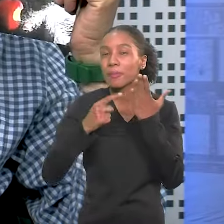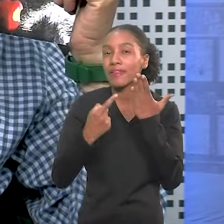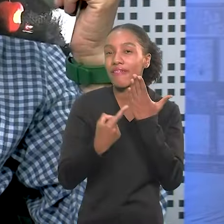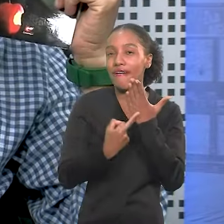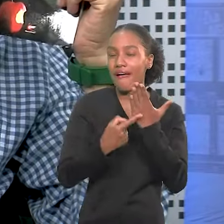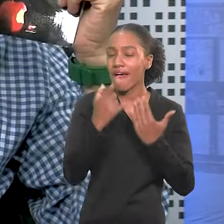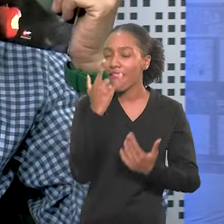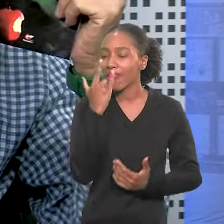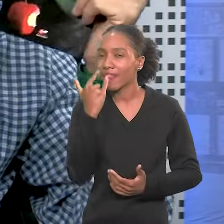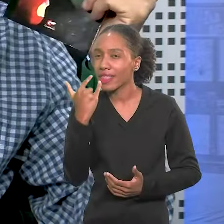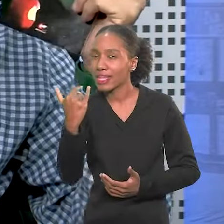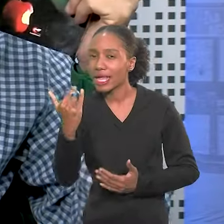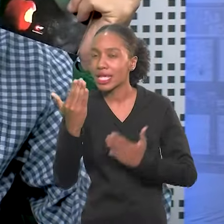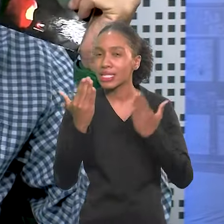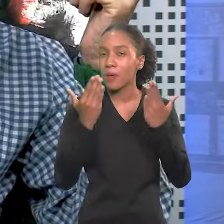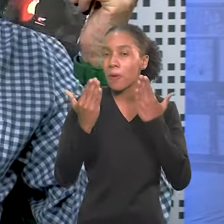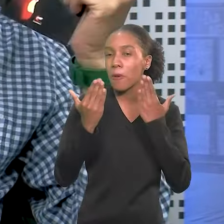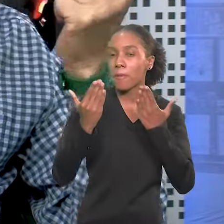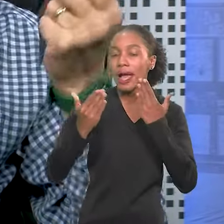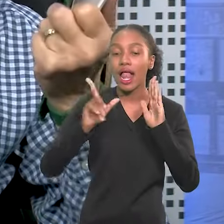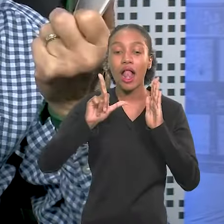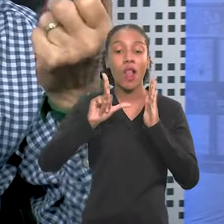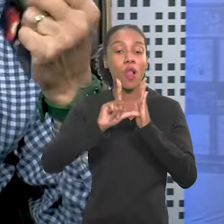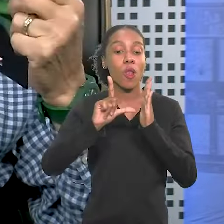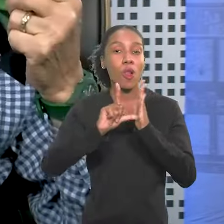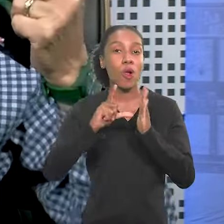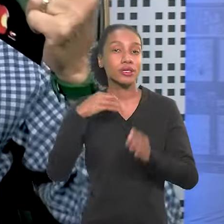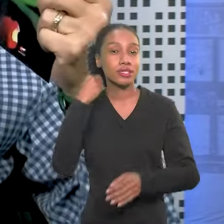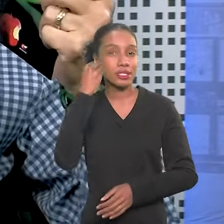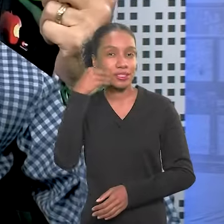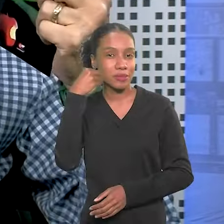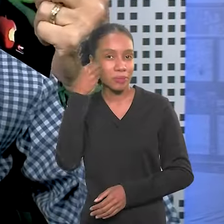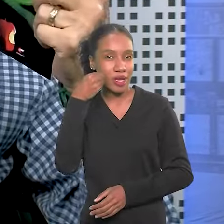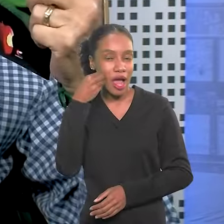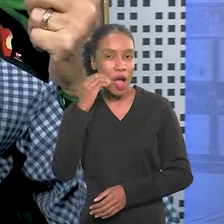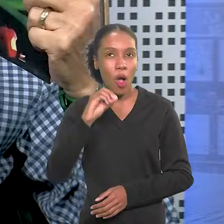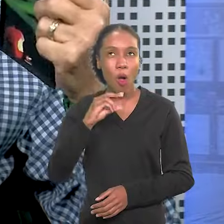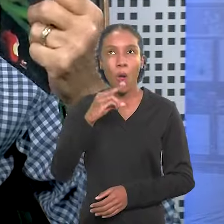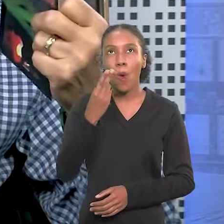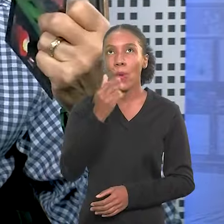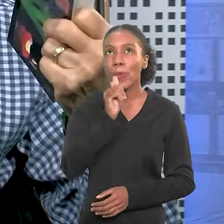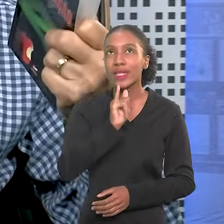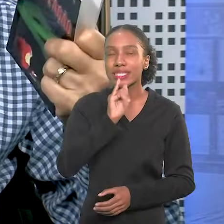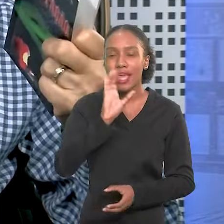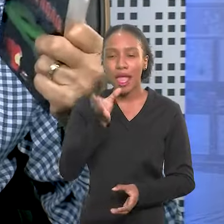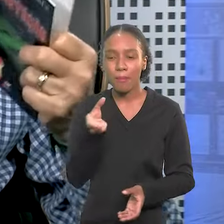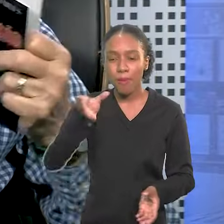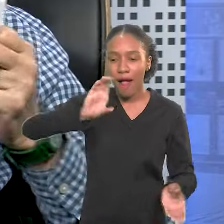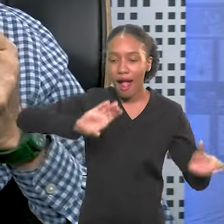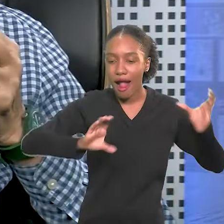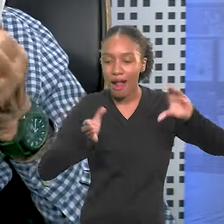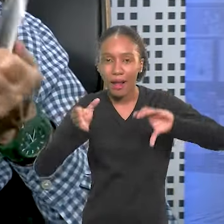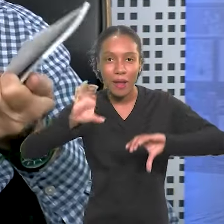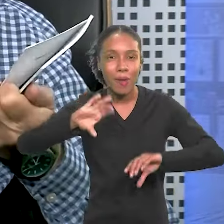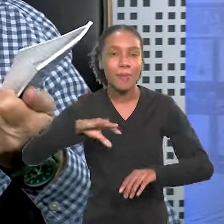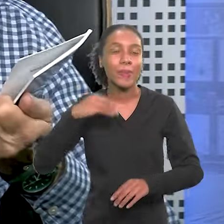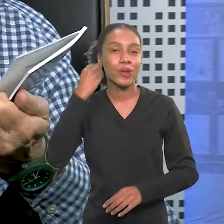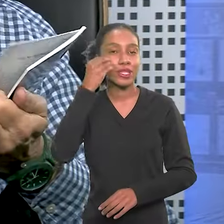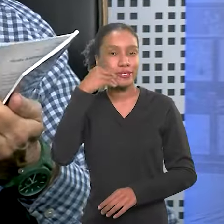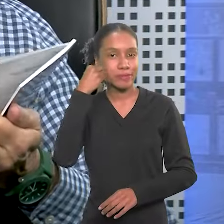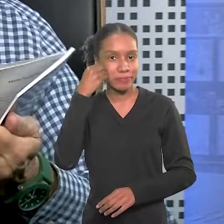Olha que legal não é para vocês tanto que filmando que legal loja ou laboratório da